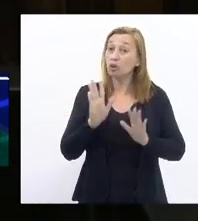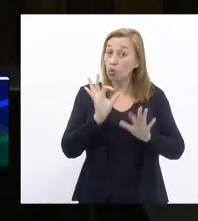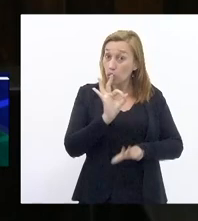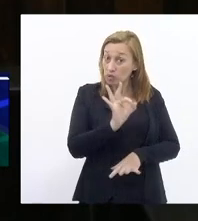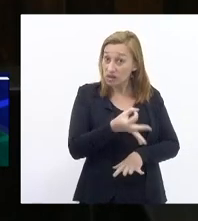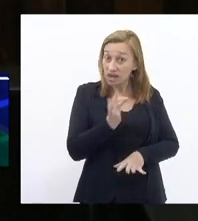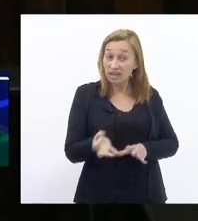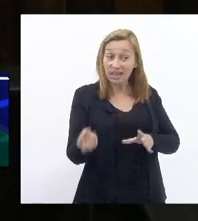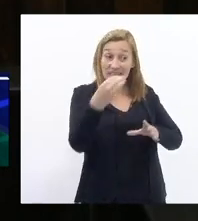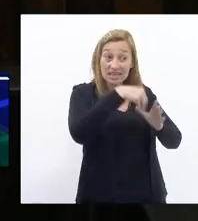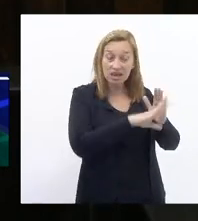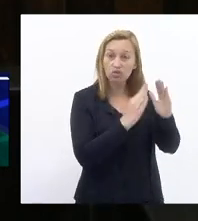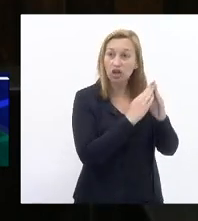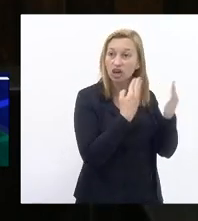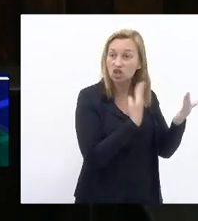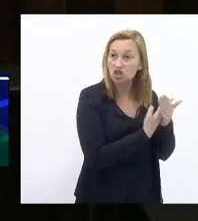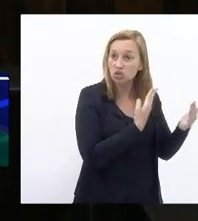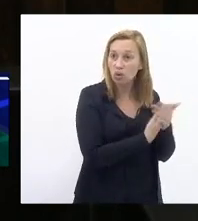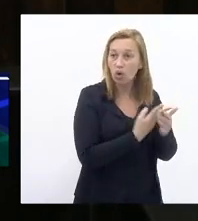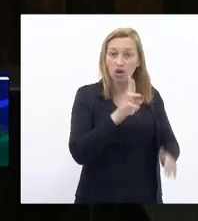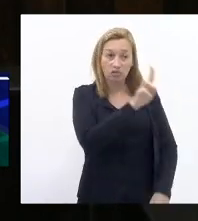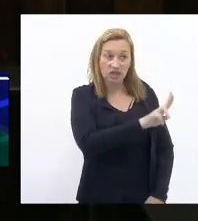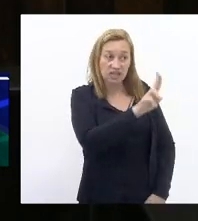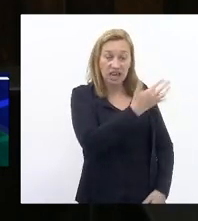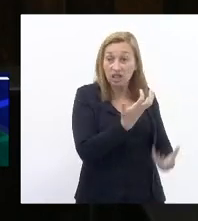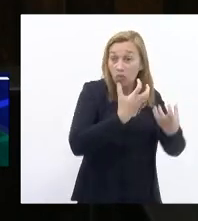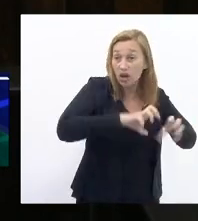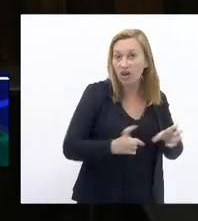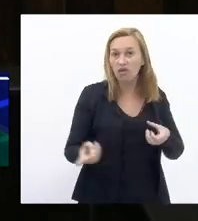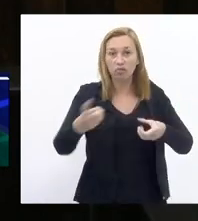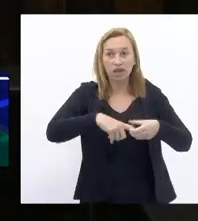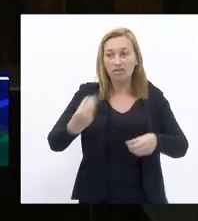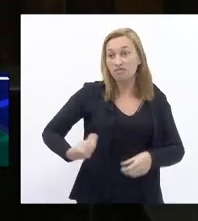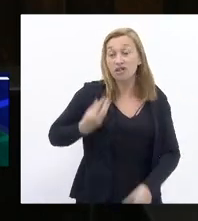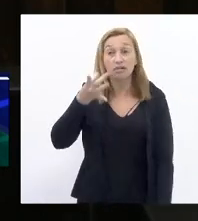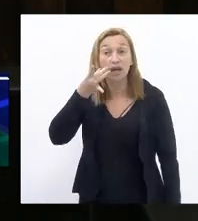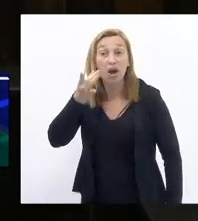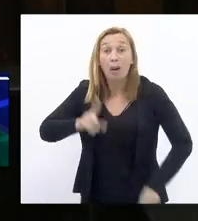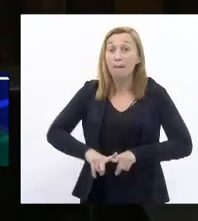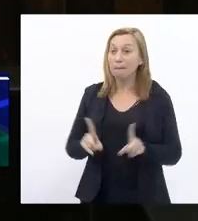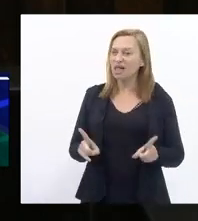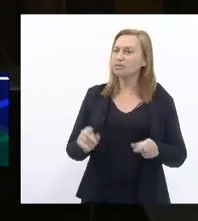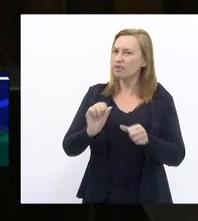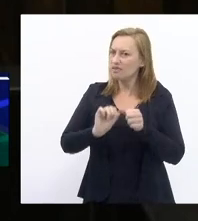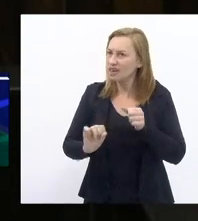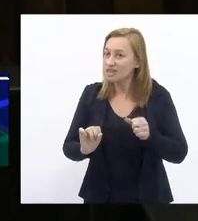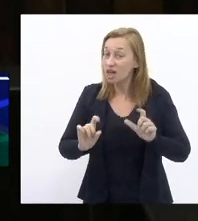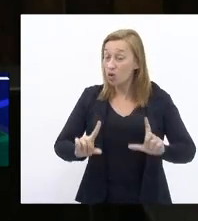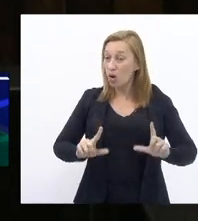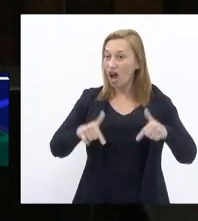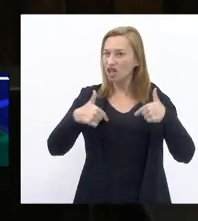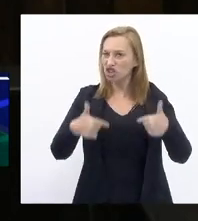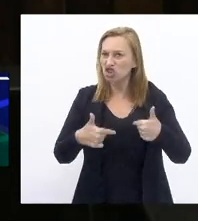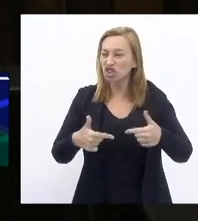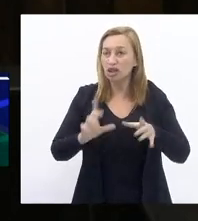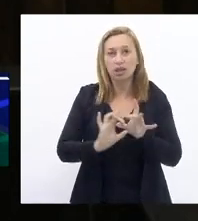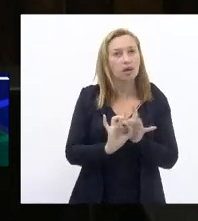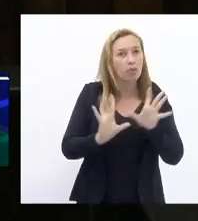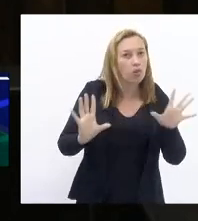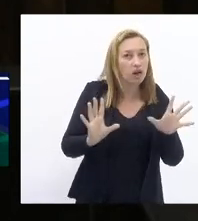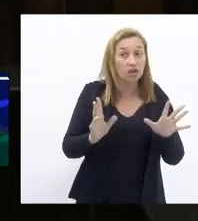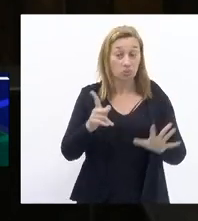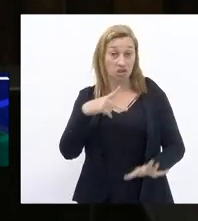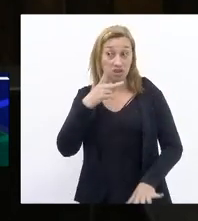aula, a universidade, eles não querem voltar presencial, mas para fazer ato democrático, como